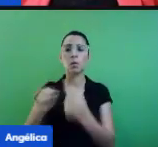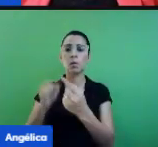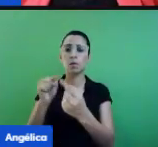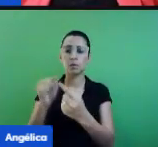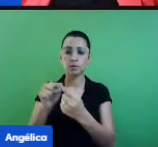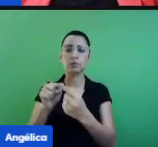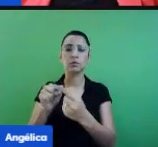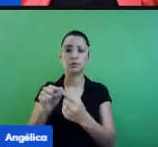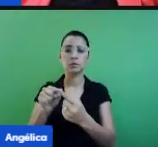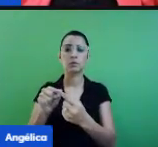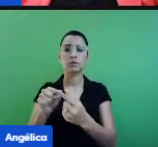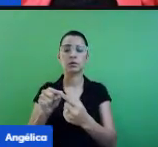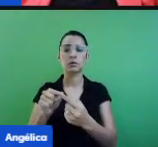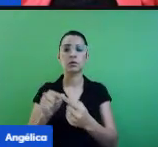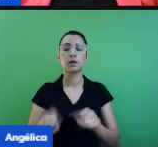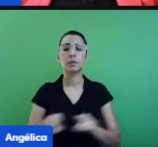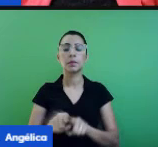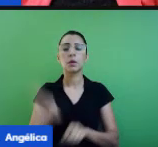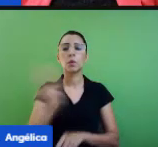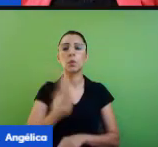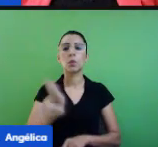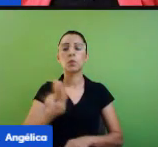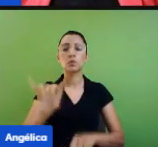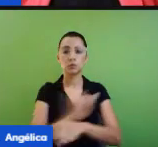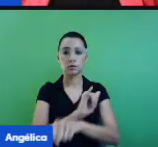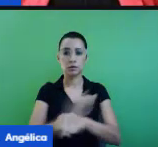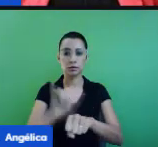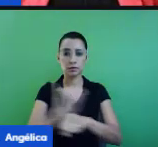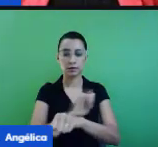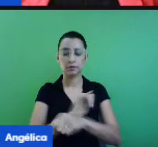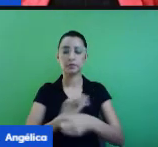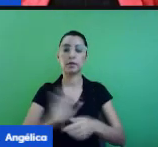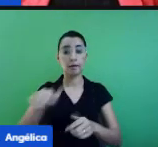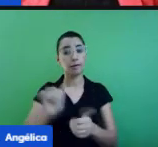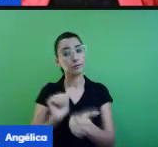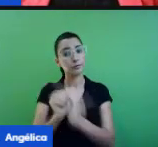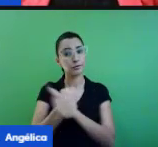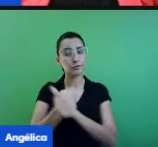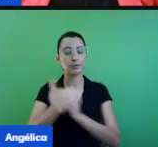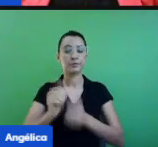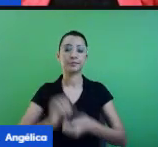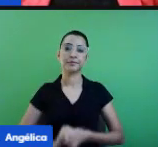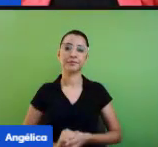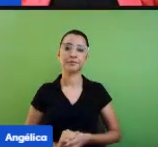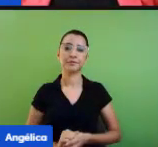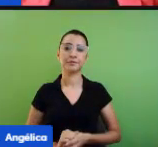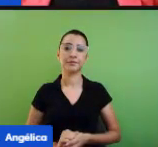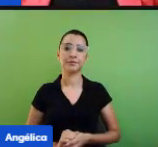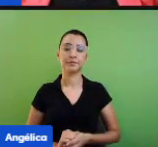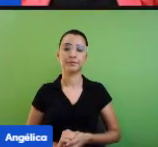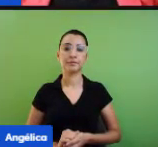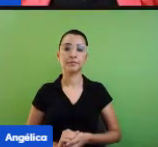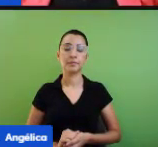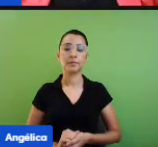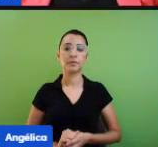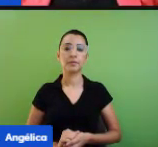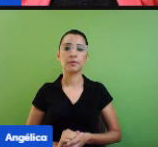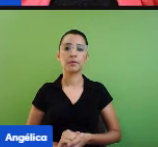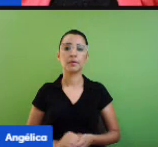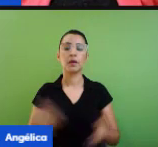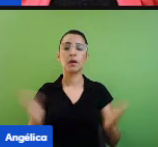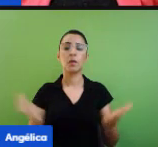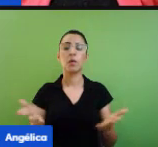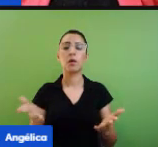definidos e pelo uso das estratégias. Agora nós vamos falar dentro da